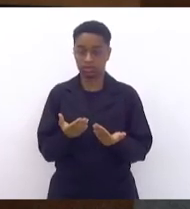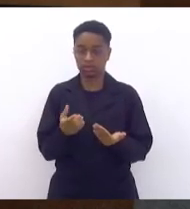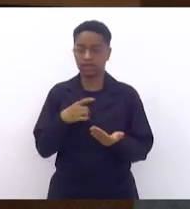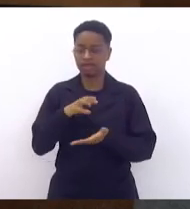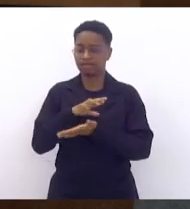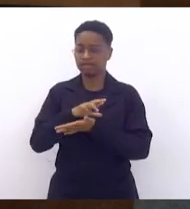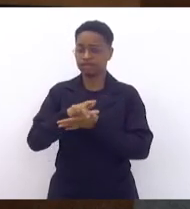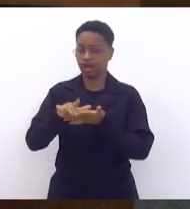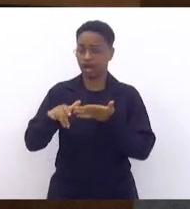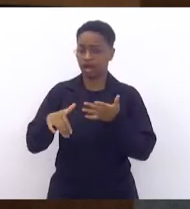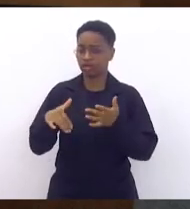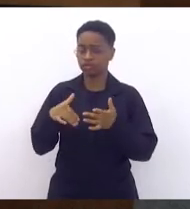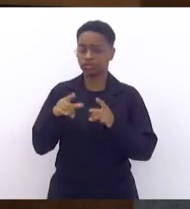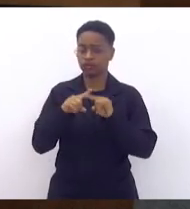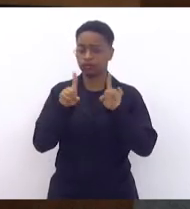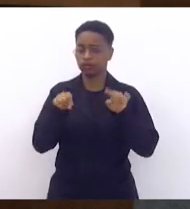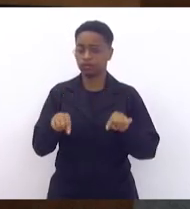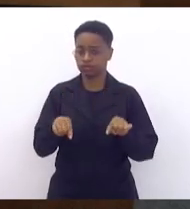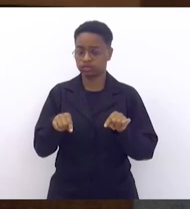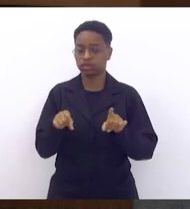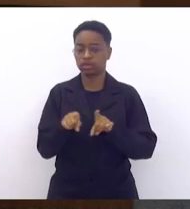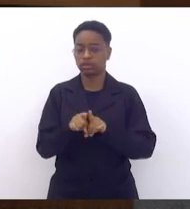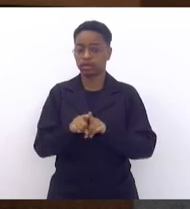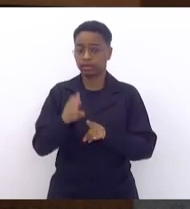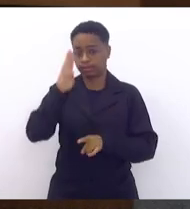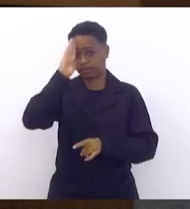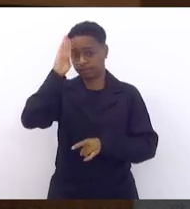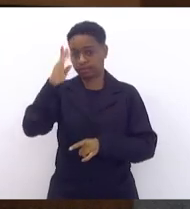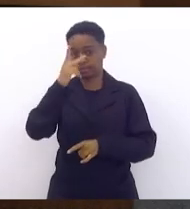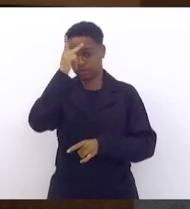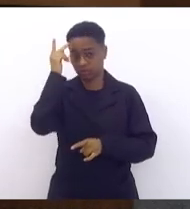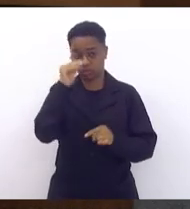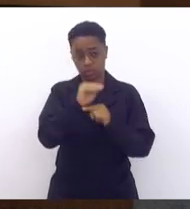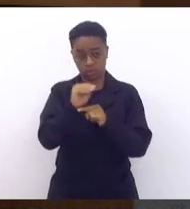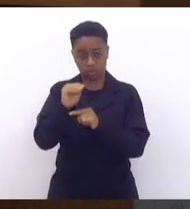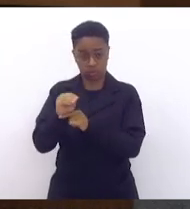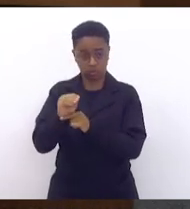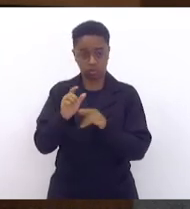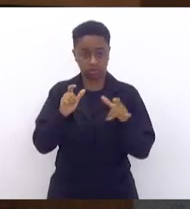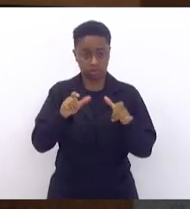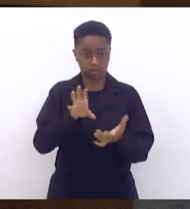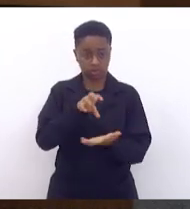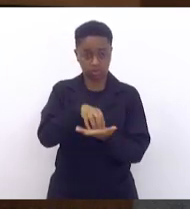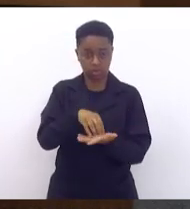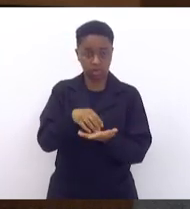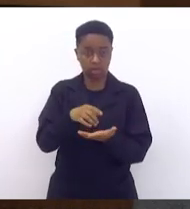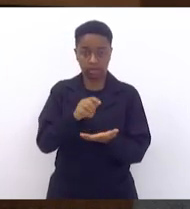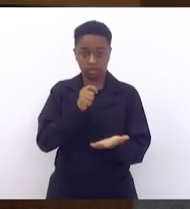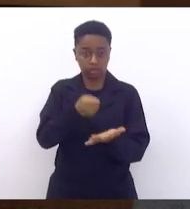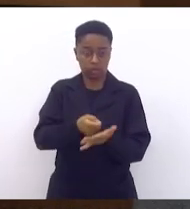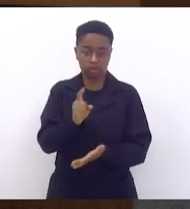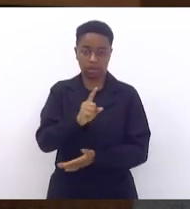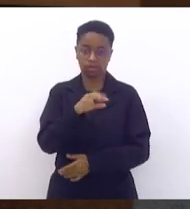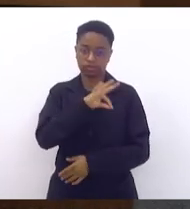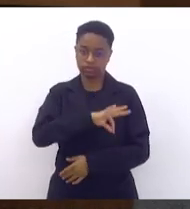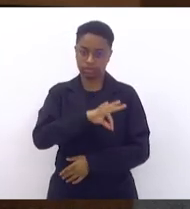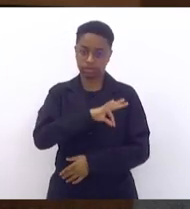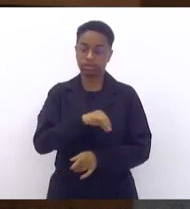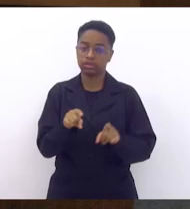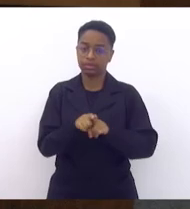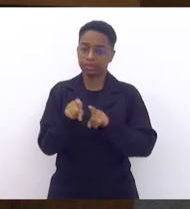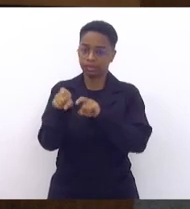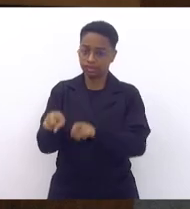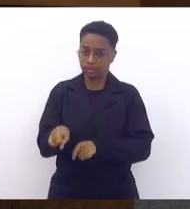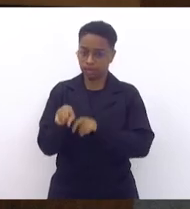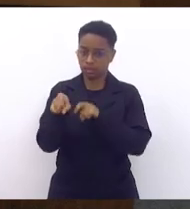vários de seus funcionários, especialmente os cuidadores das residências terapêuticas, sem salário. No interior do